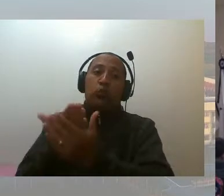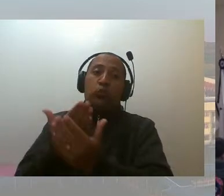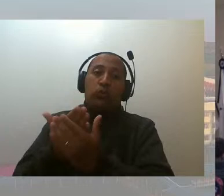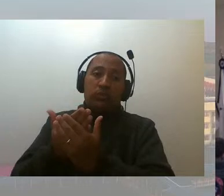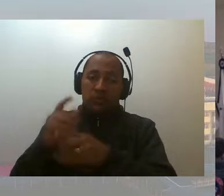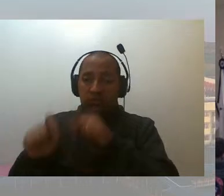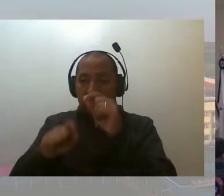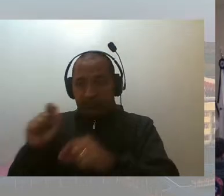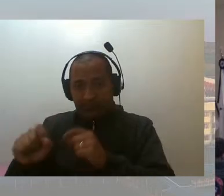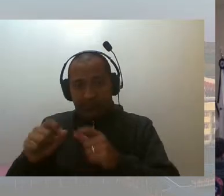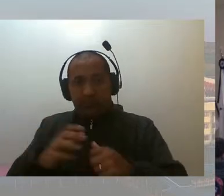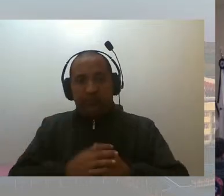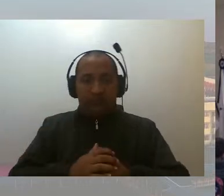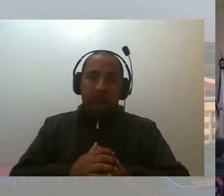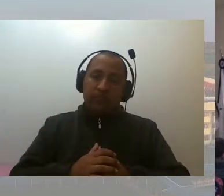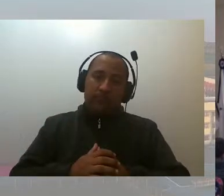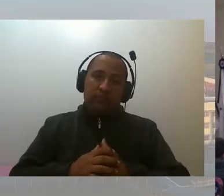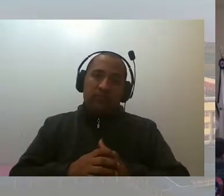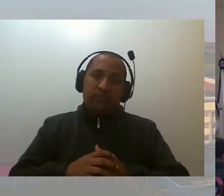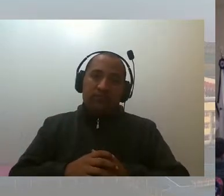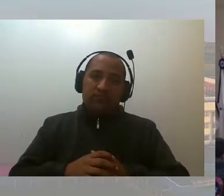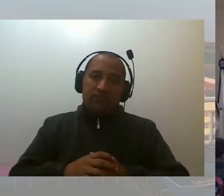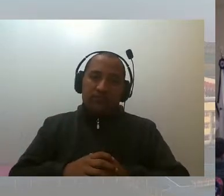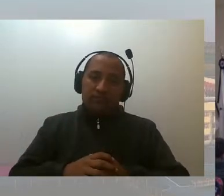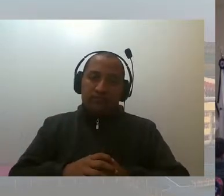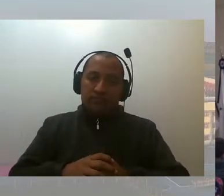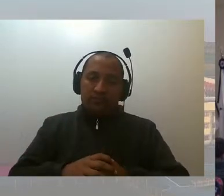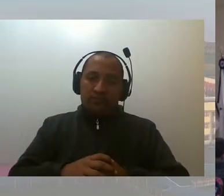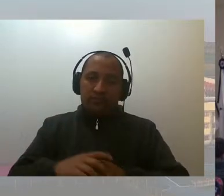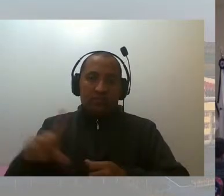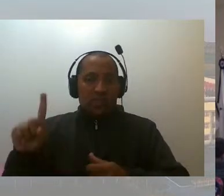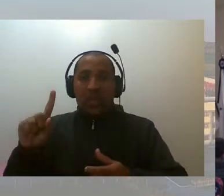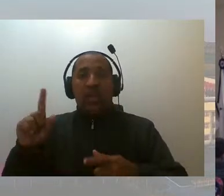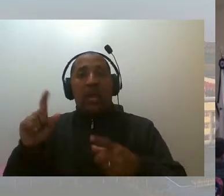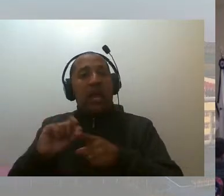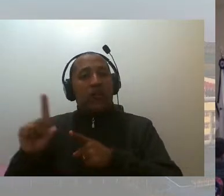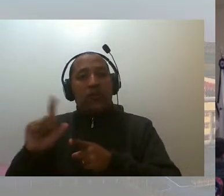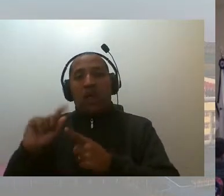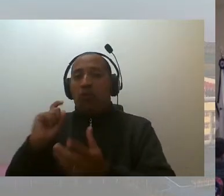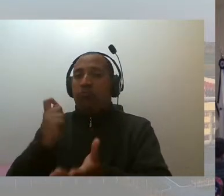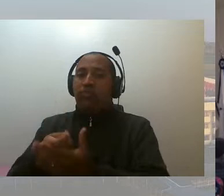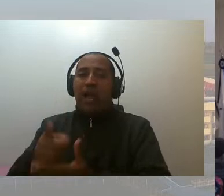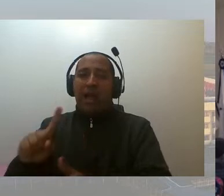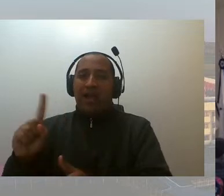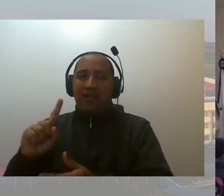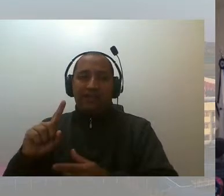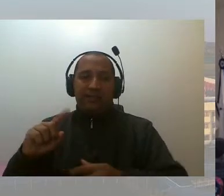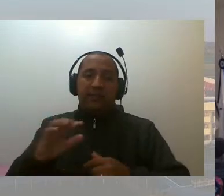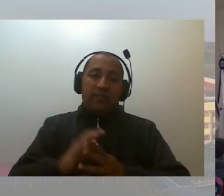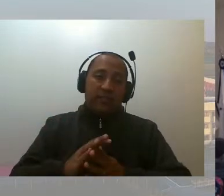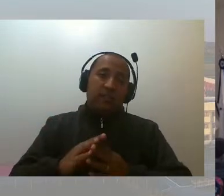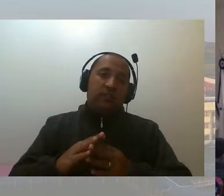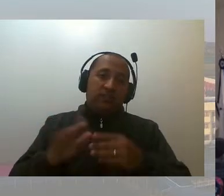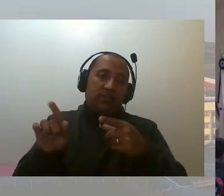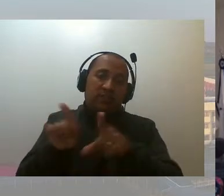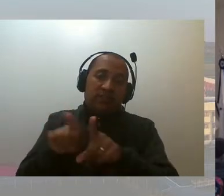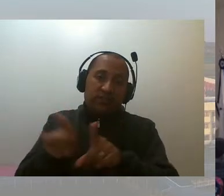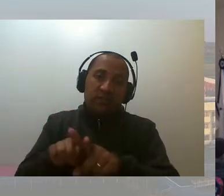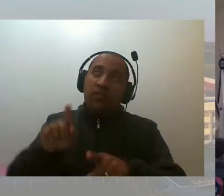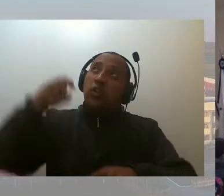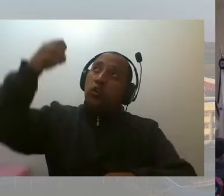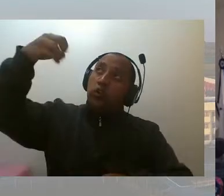ele não irá pagar o aluguel, não terá também